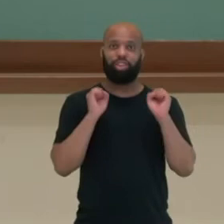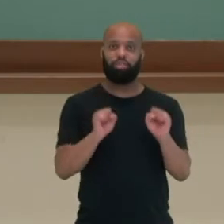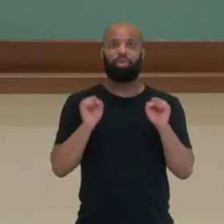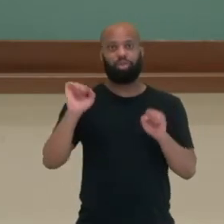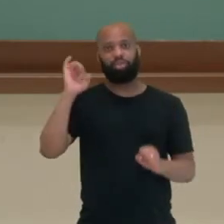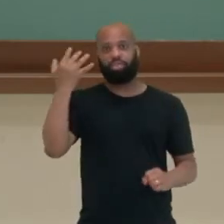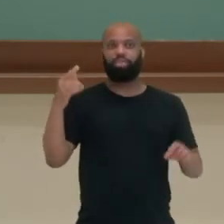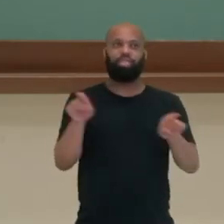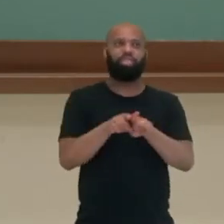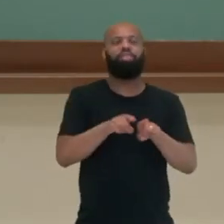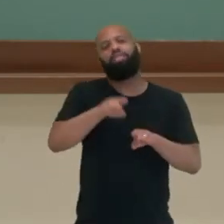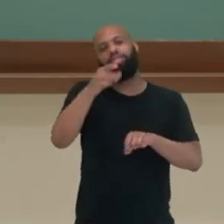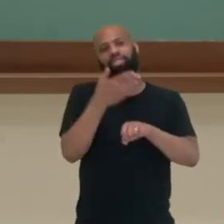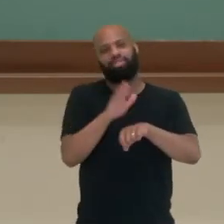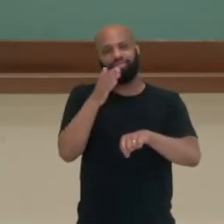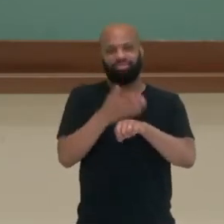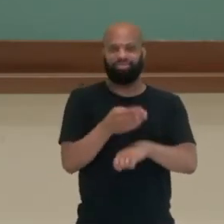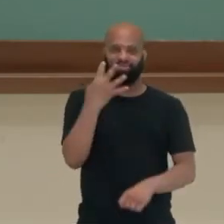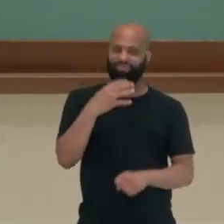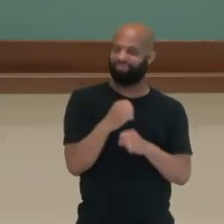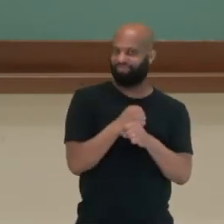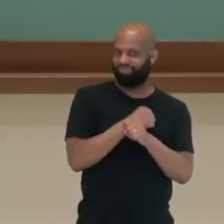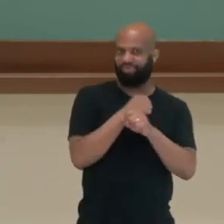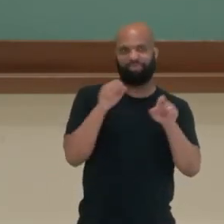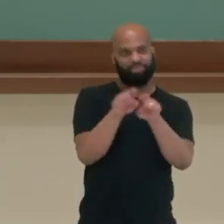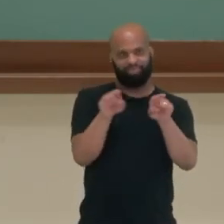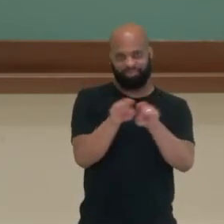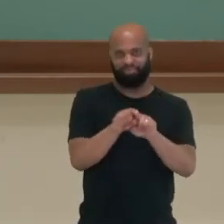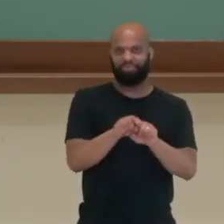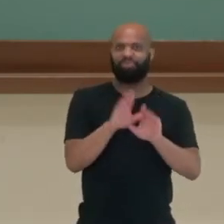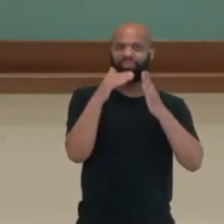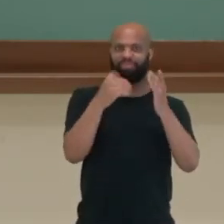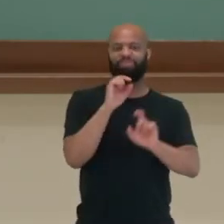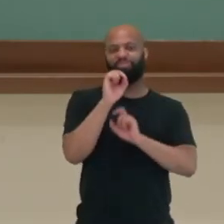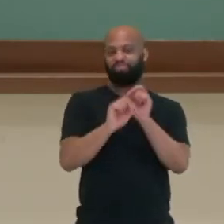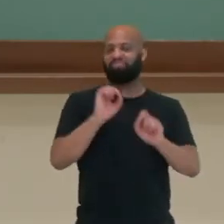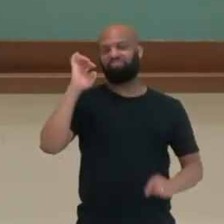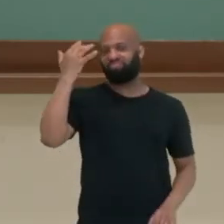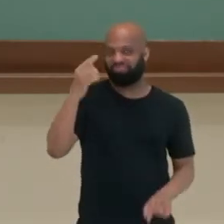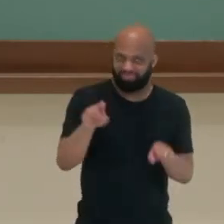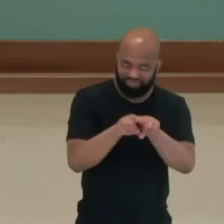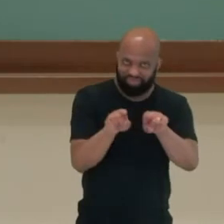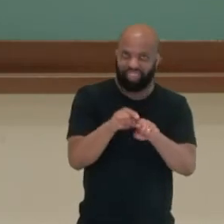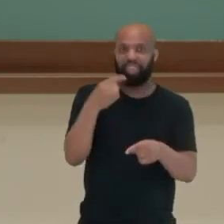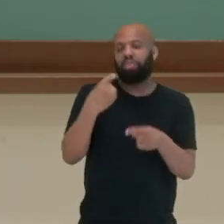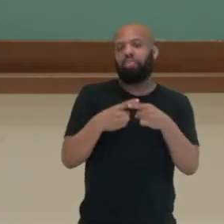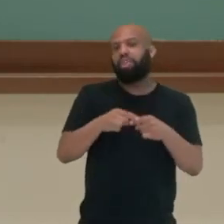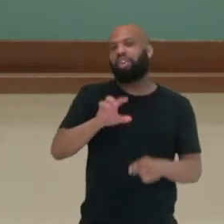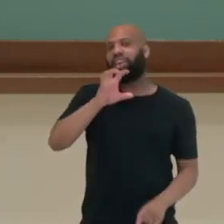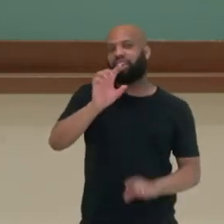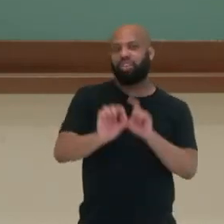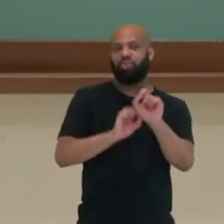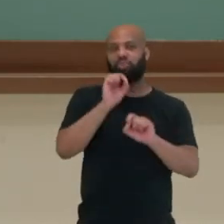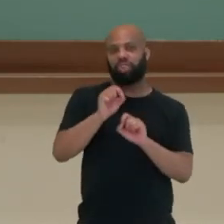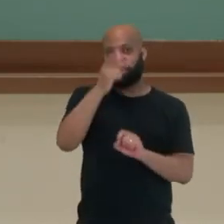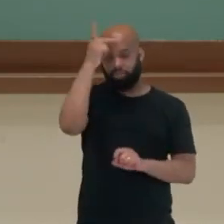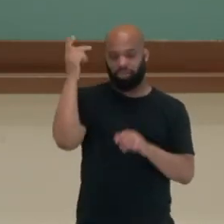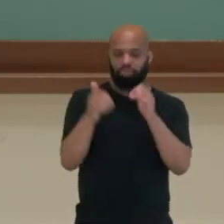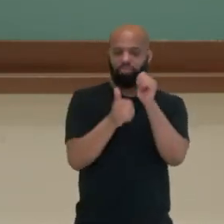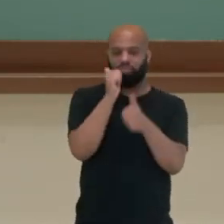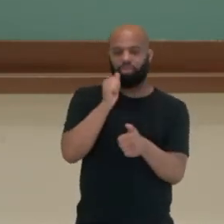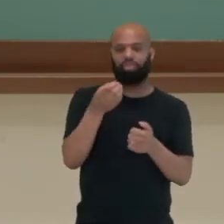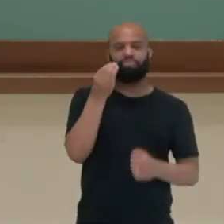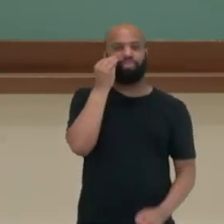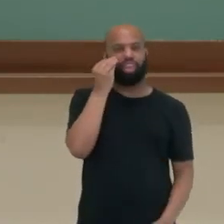você pensa que você treinou 4 anos para estar ali. Né? Mas é o que acontece, né? As pessoas, esse que é o que os atletas buscam,